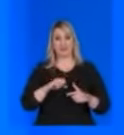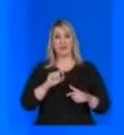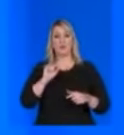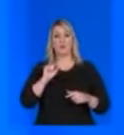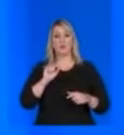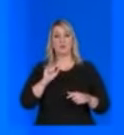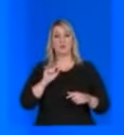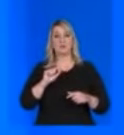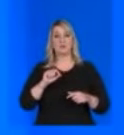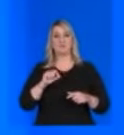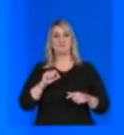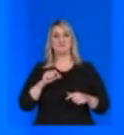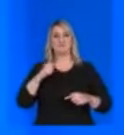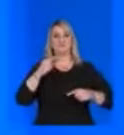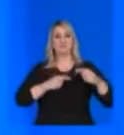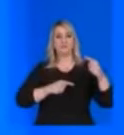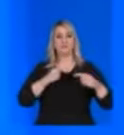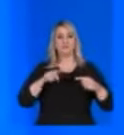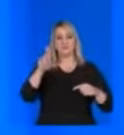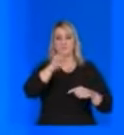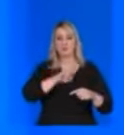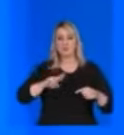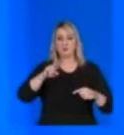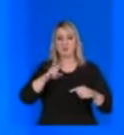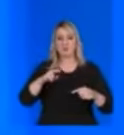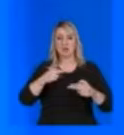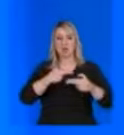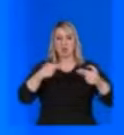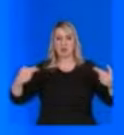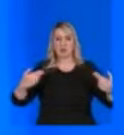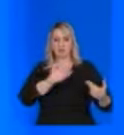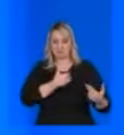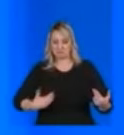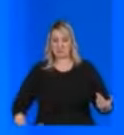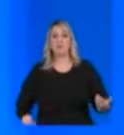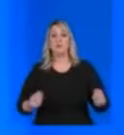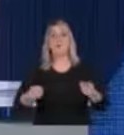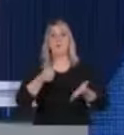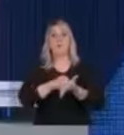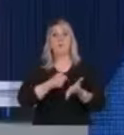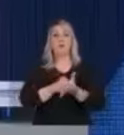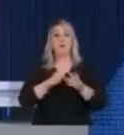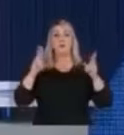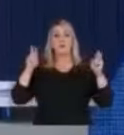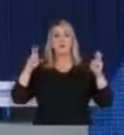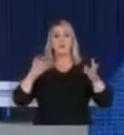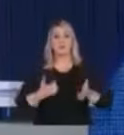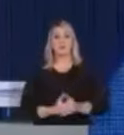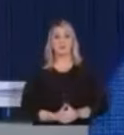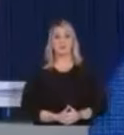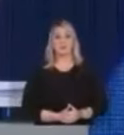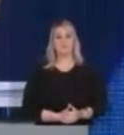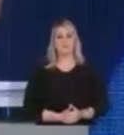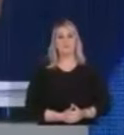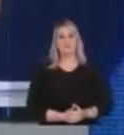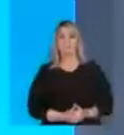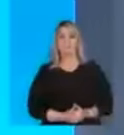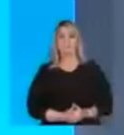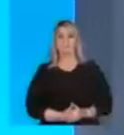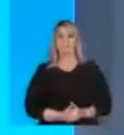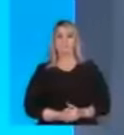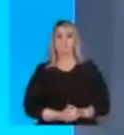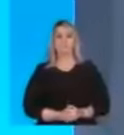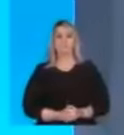aparelhamento político da máquina pública como é que você vai enfrentar esse tema Jandira feg tem 1 minuto e meio pra resposta